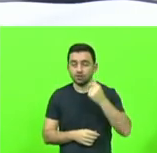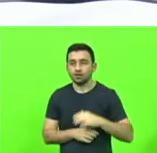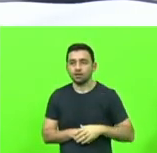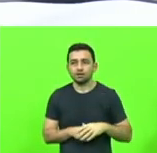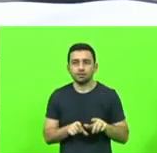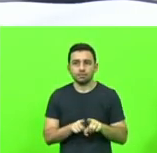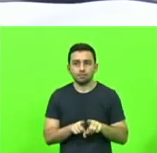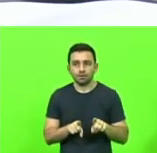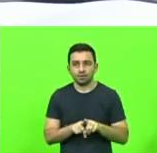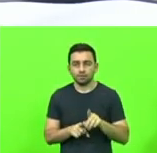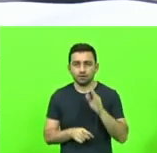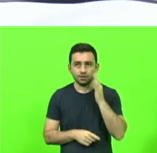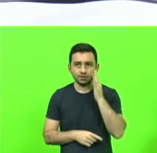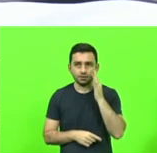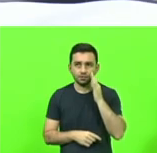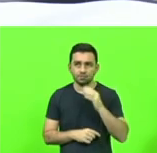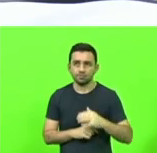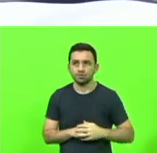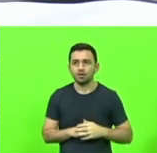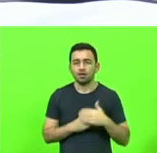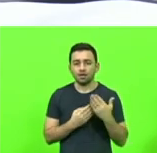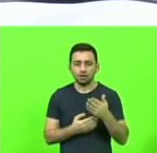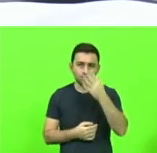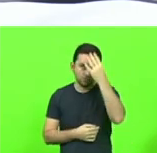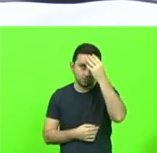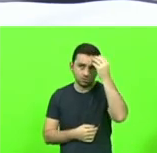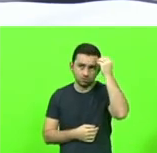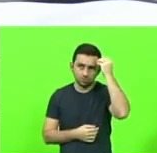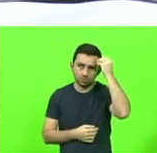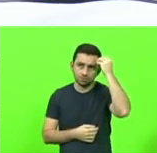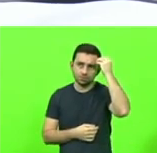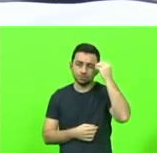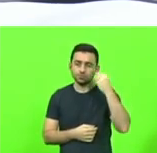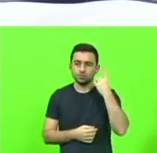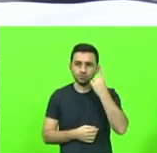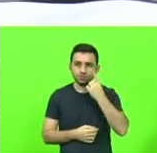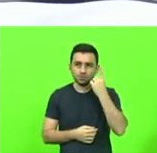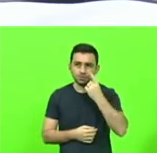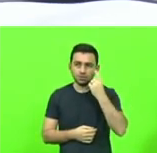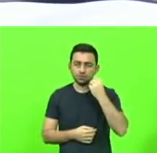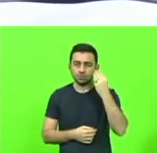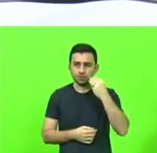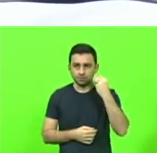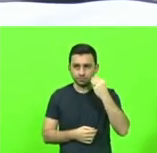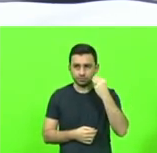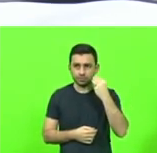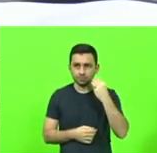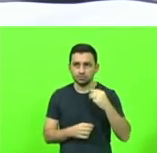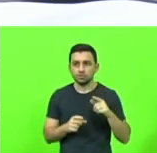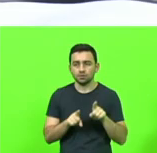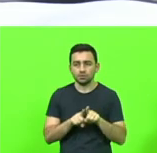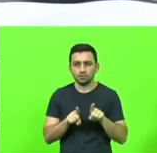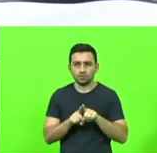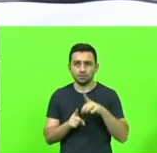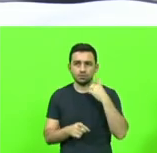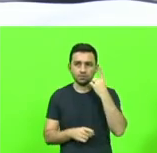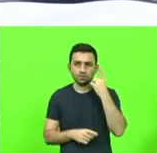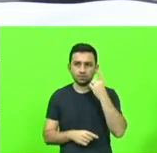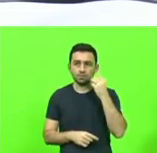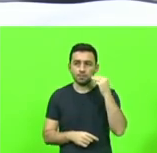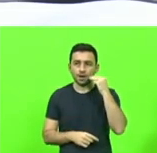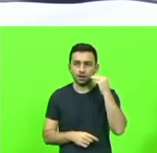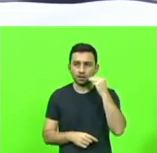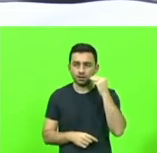Krelin, a senhora Luciane Carminati, o deputado Márcio Machado e a deputada Marlene